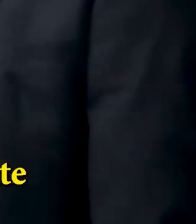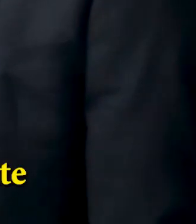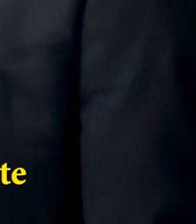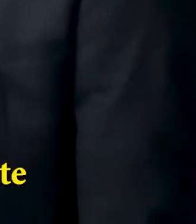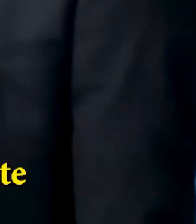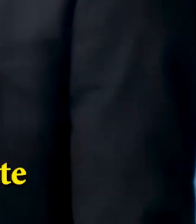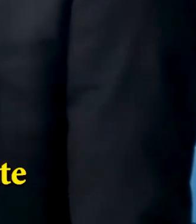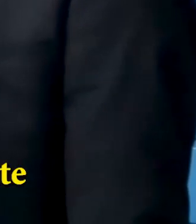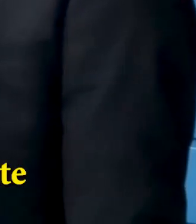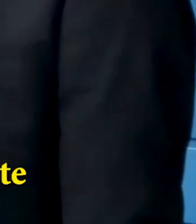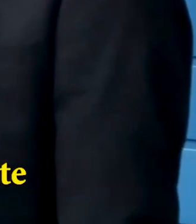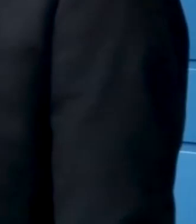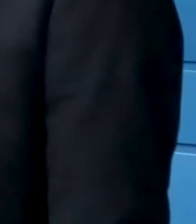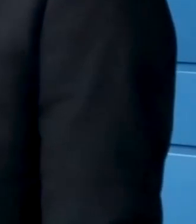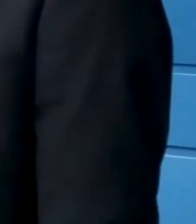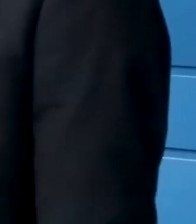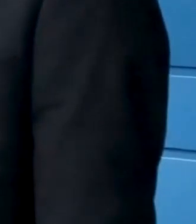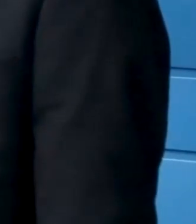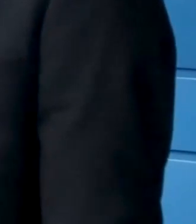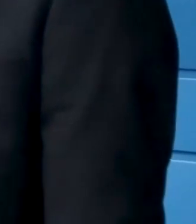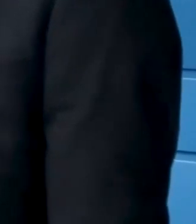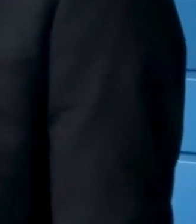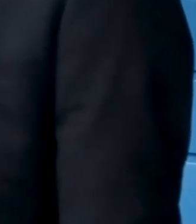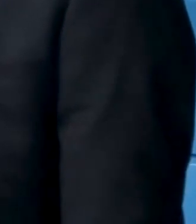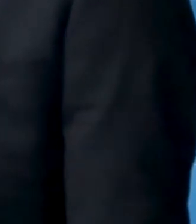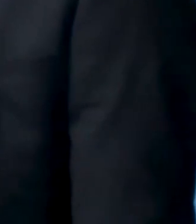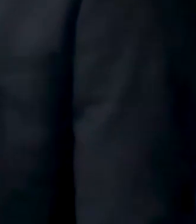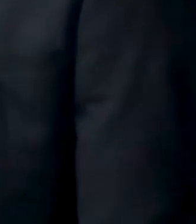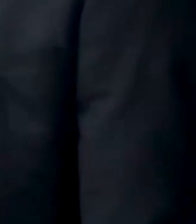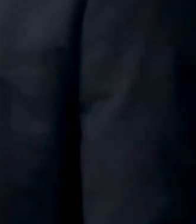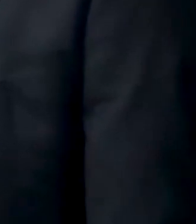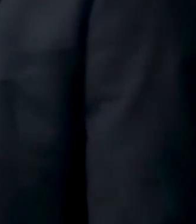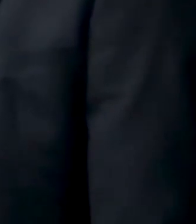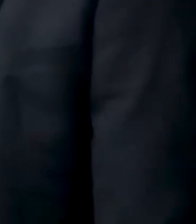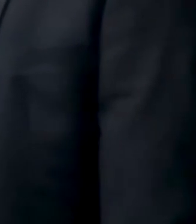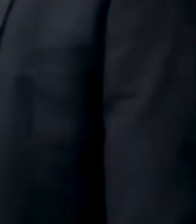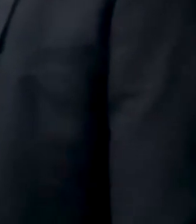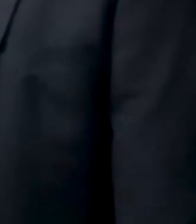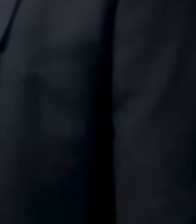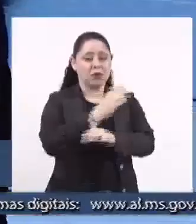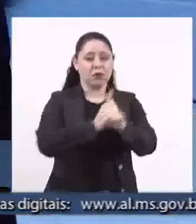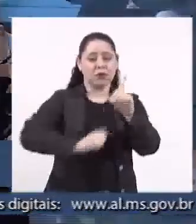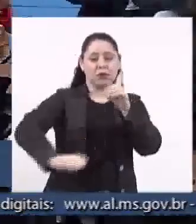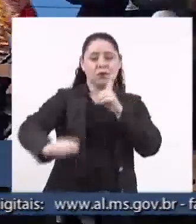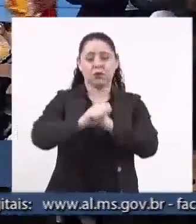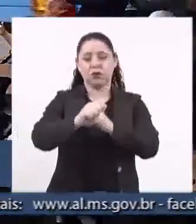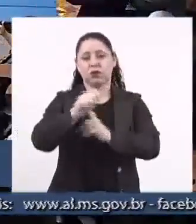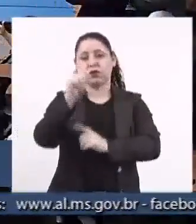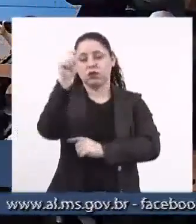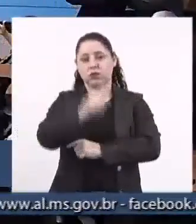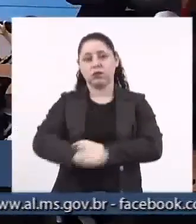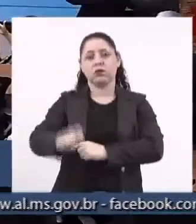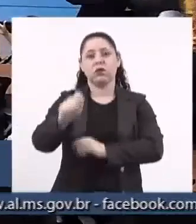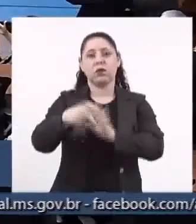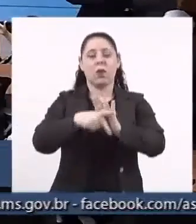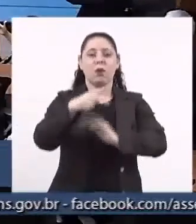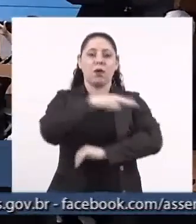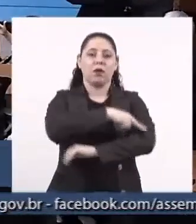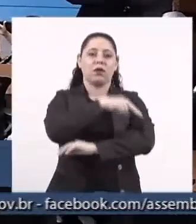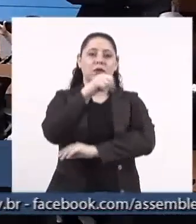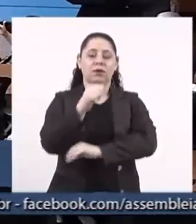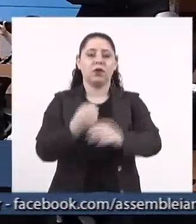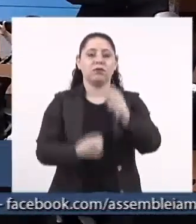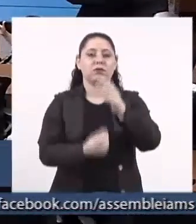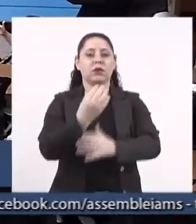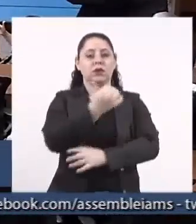que é o primeiro presidente lá do clube da cena com 97 anos até hoje continua atuante no Clube A destacar a homenagem prestada